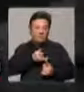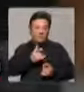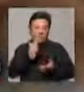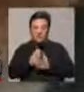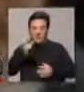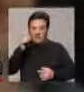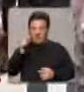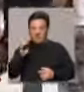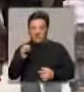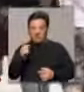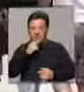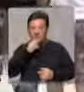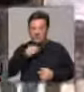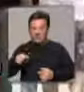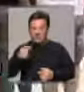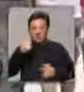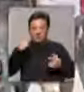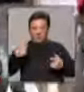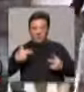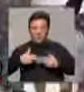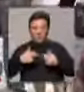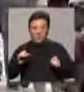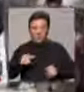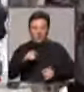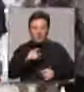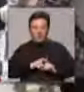por terra sem postos de controle que possam impedir a viagem